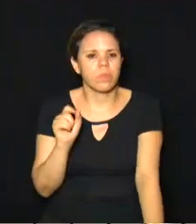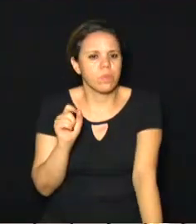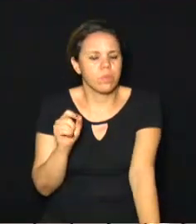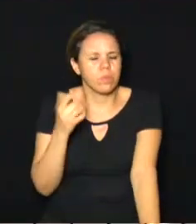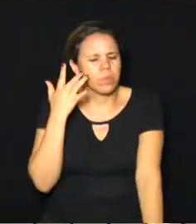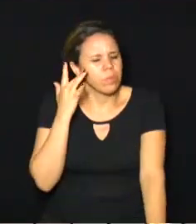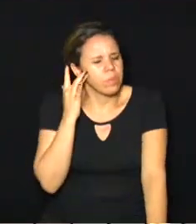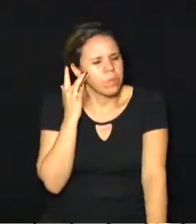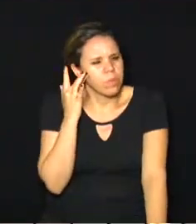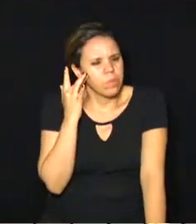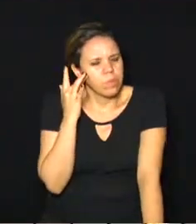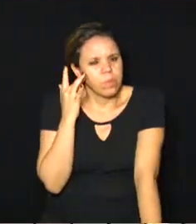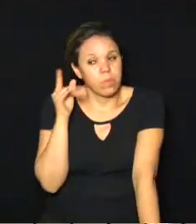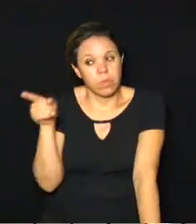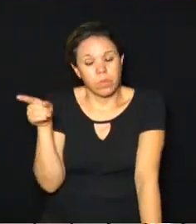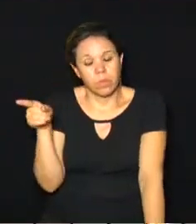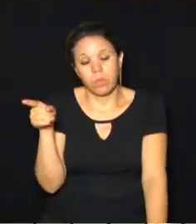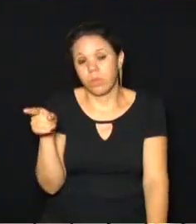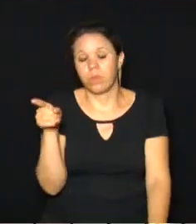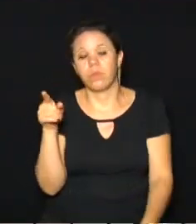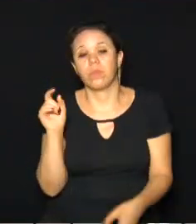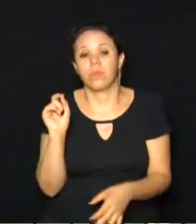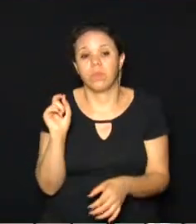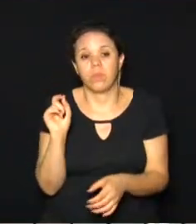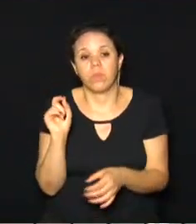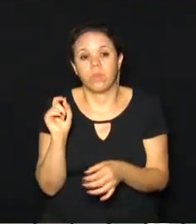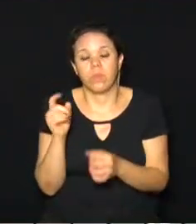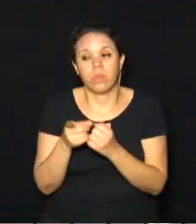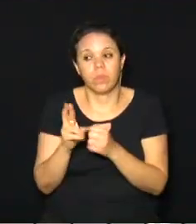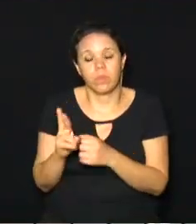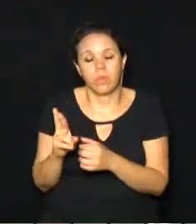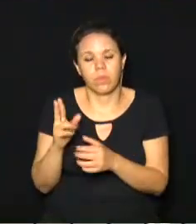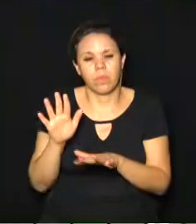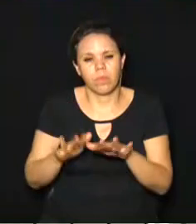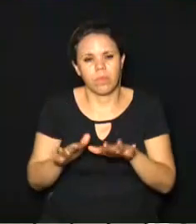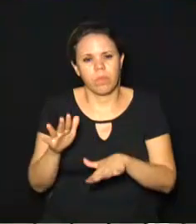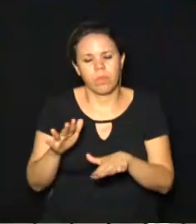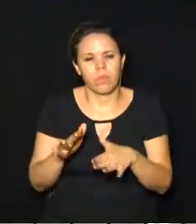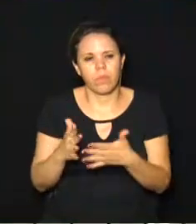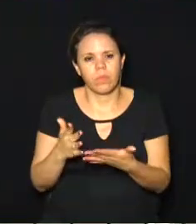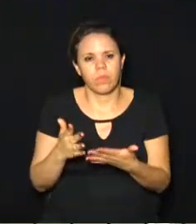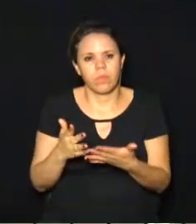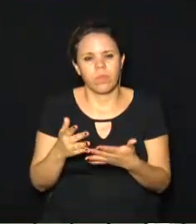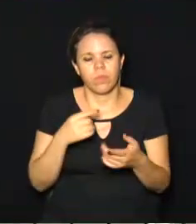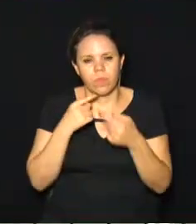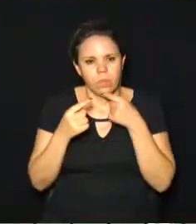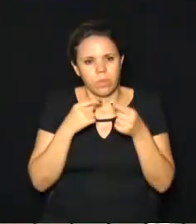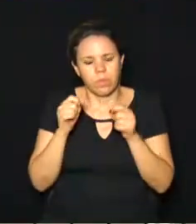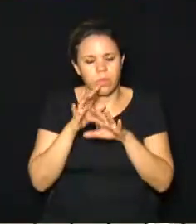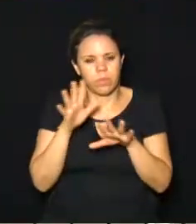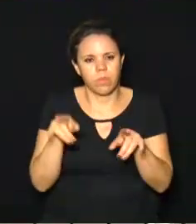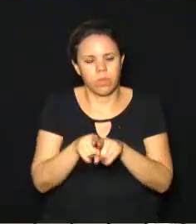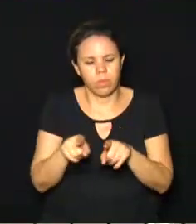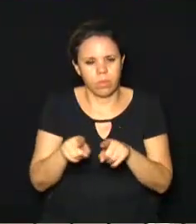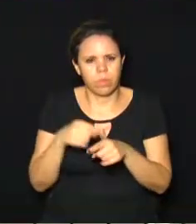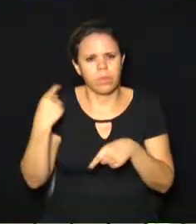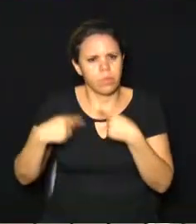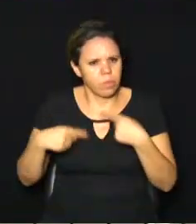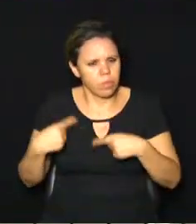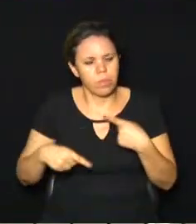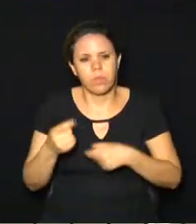eu entendi, no seu entendimento, é um pouco mais controversa, mas também cabe discussão